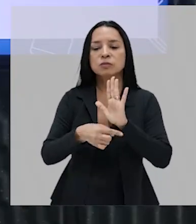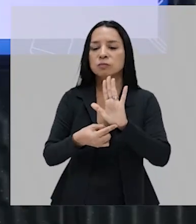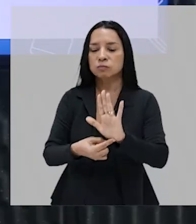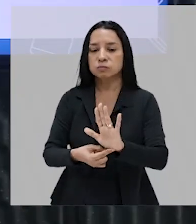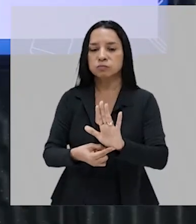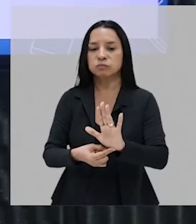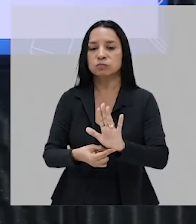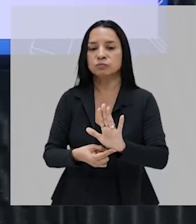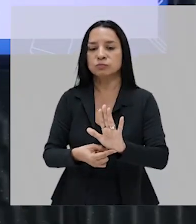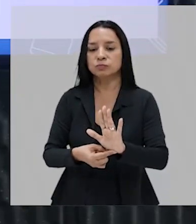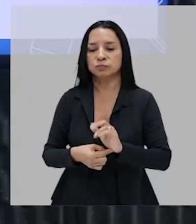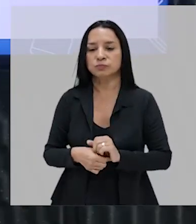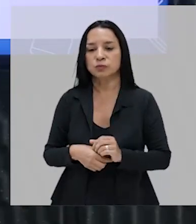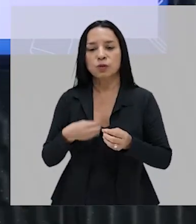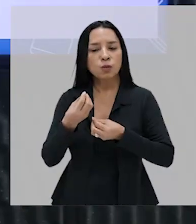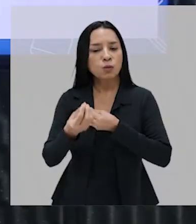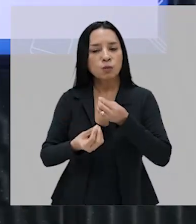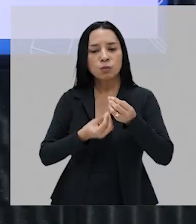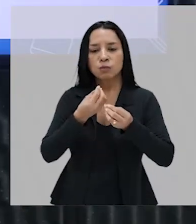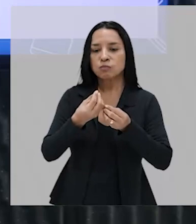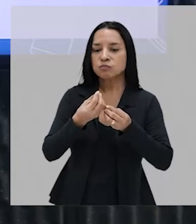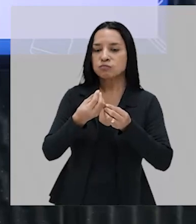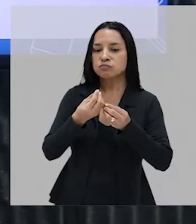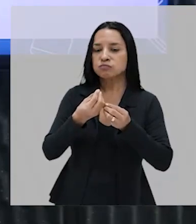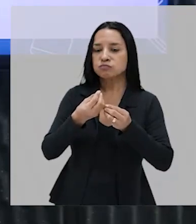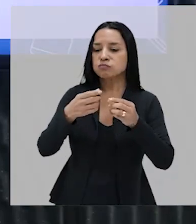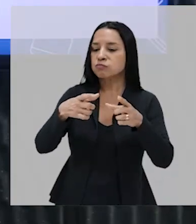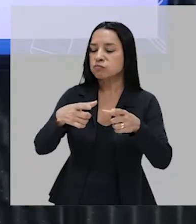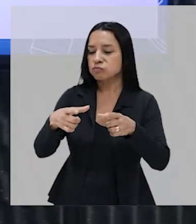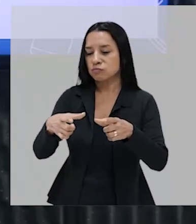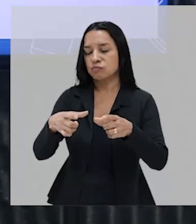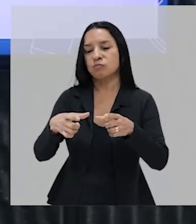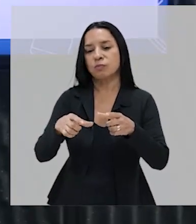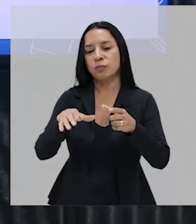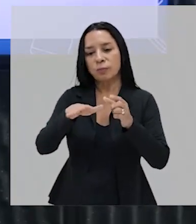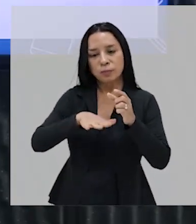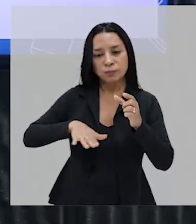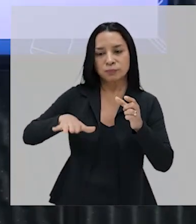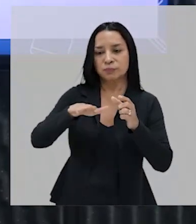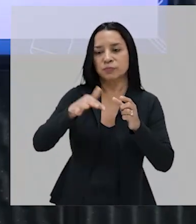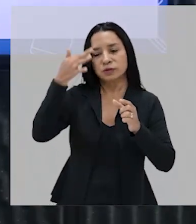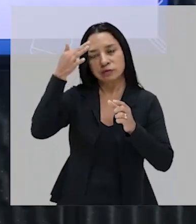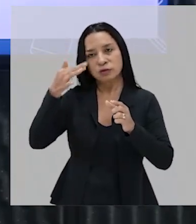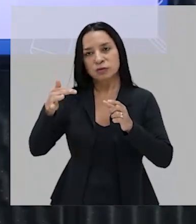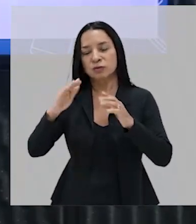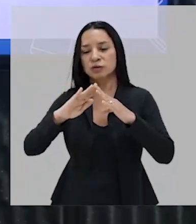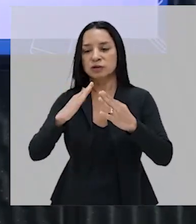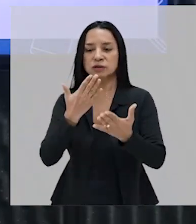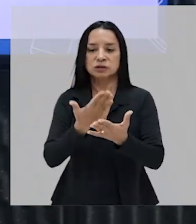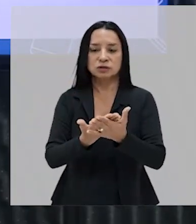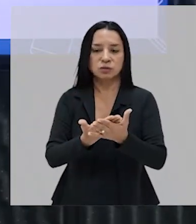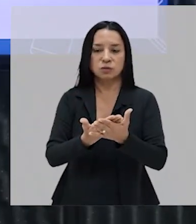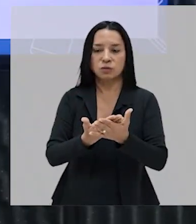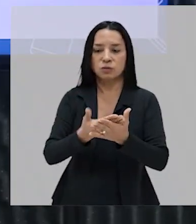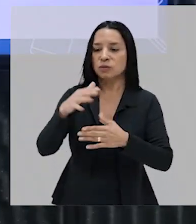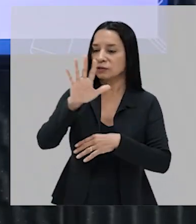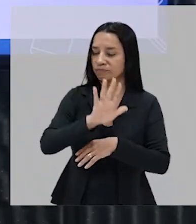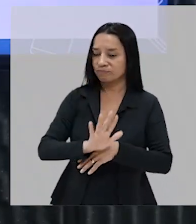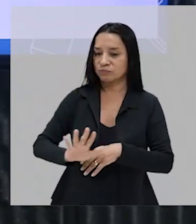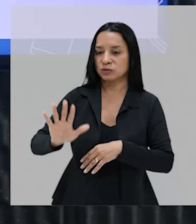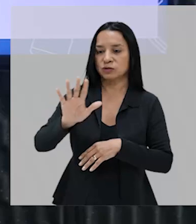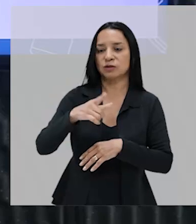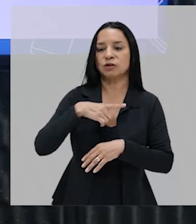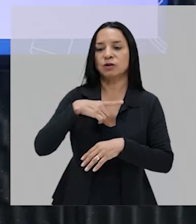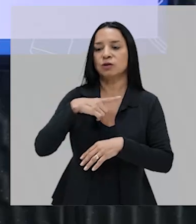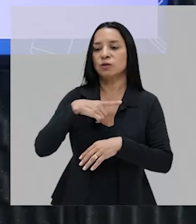essencial da missão da filosofia nas escolas, claro, não só nas escolas, mas como um tom em geral, está a